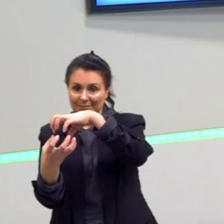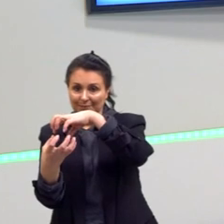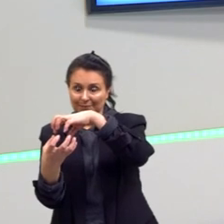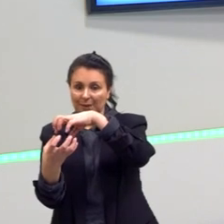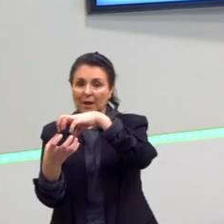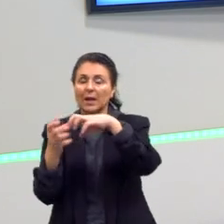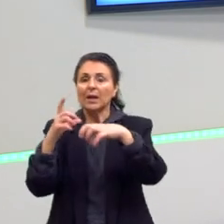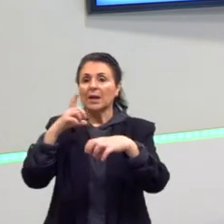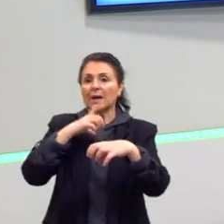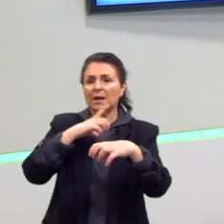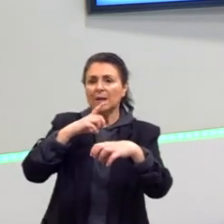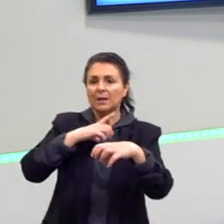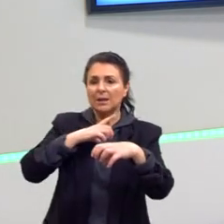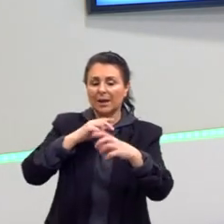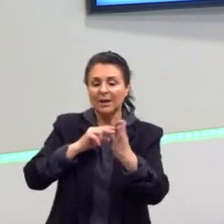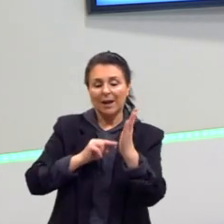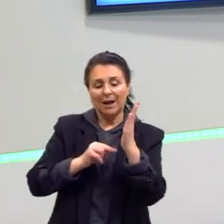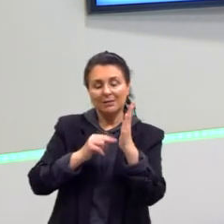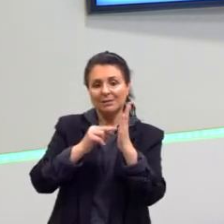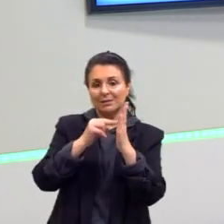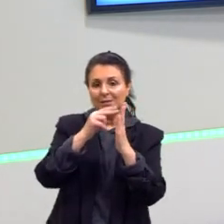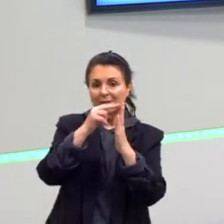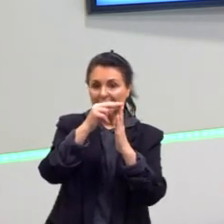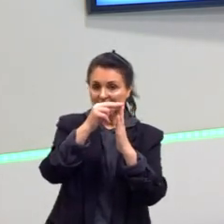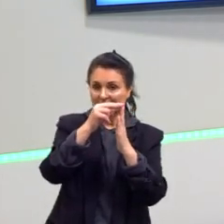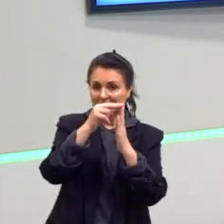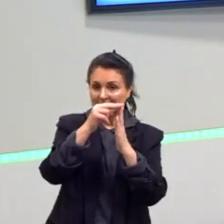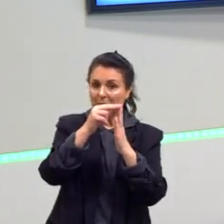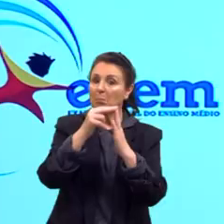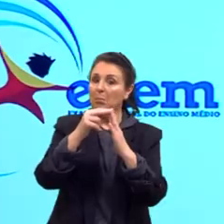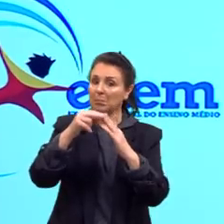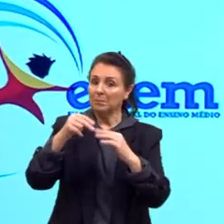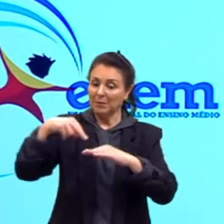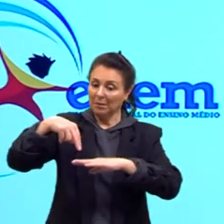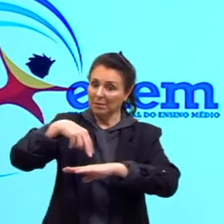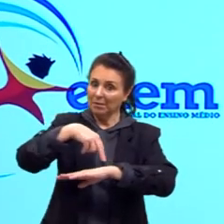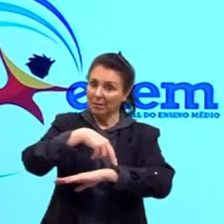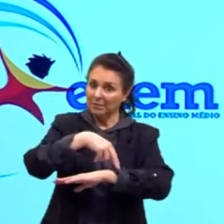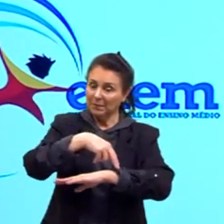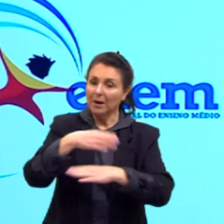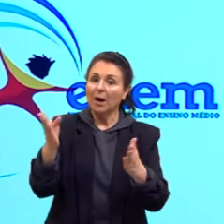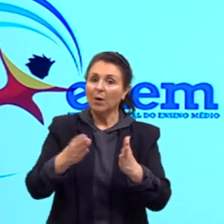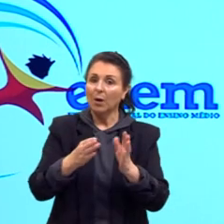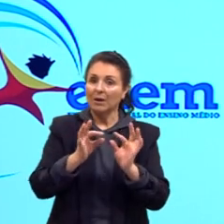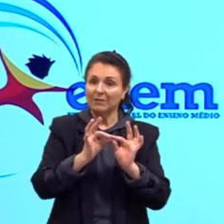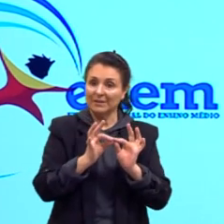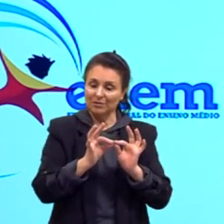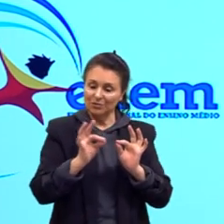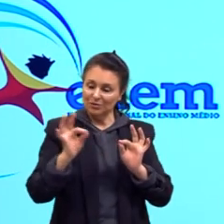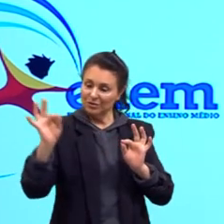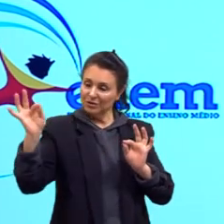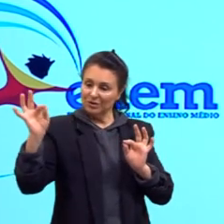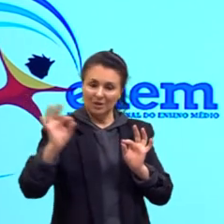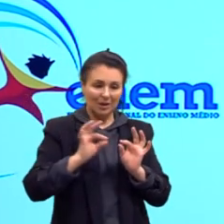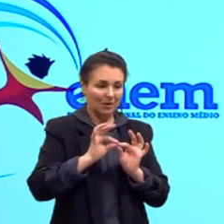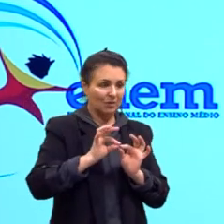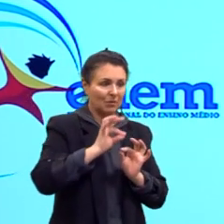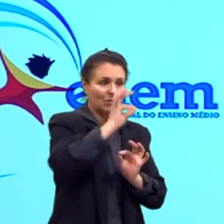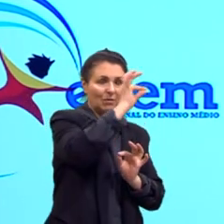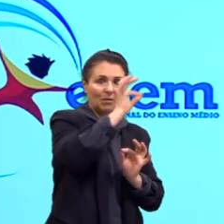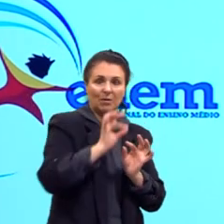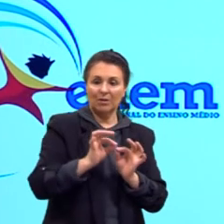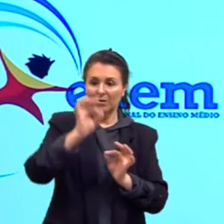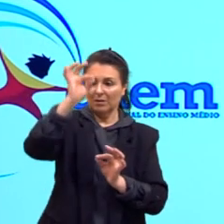então é onde possui ali as escadas para a circulação ao traçarmos as diagonais foi inserido